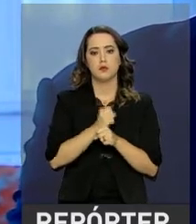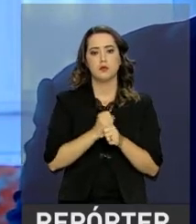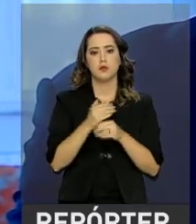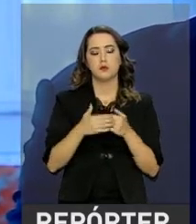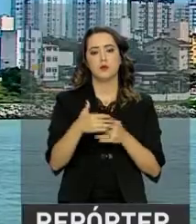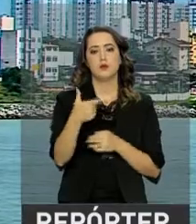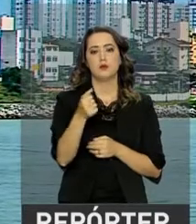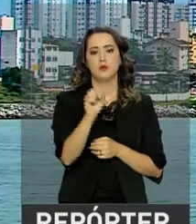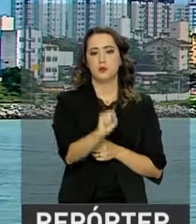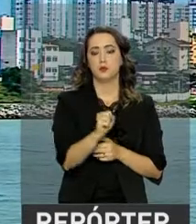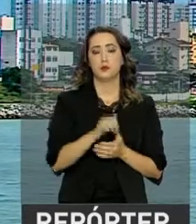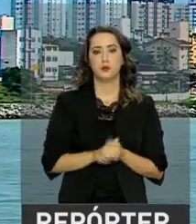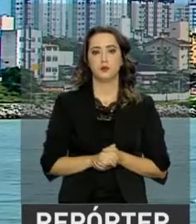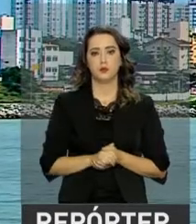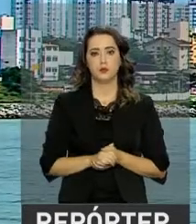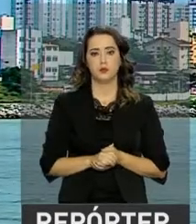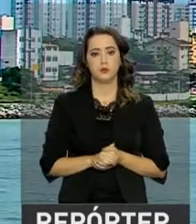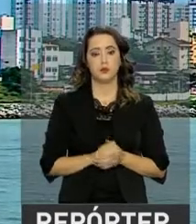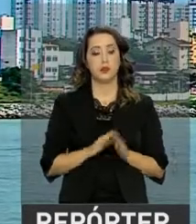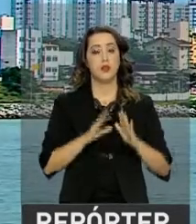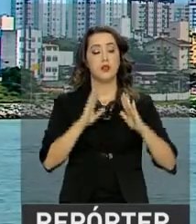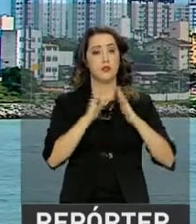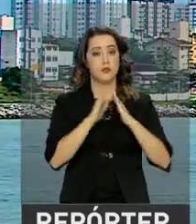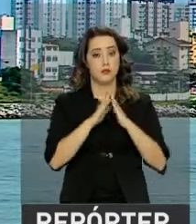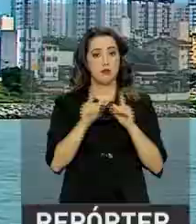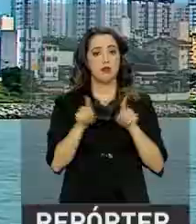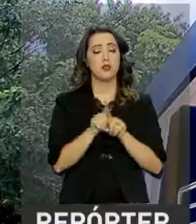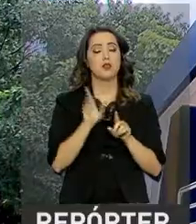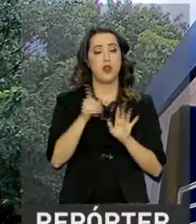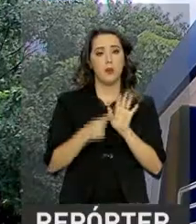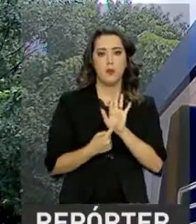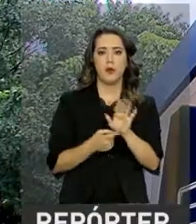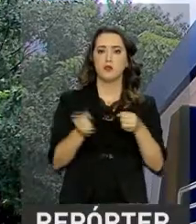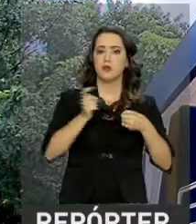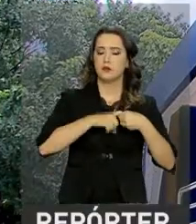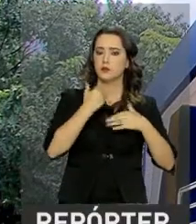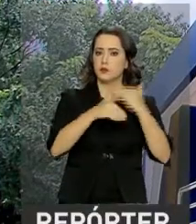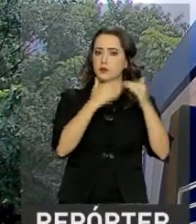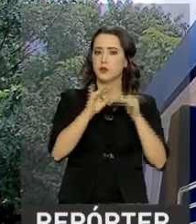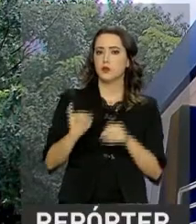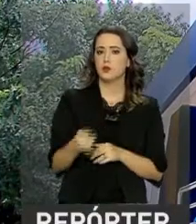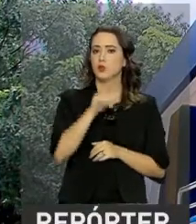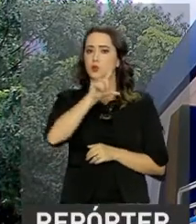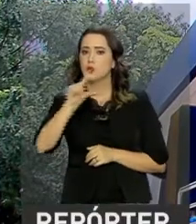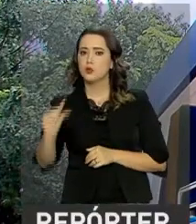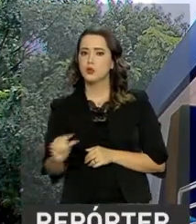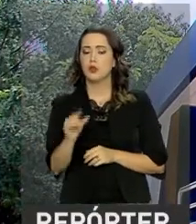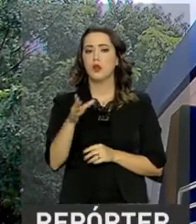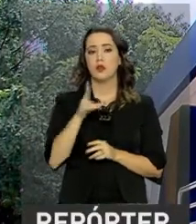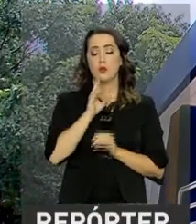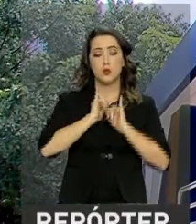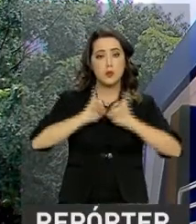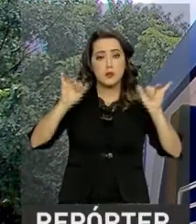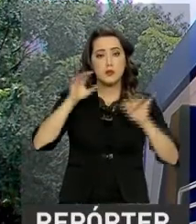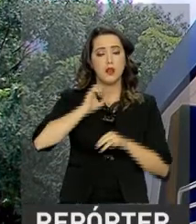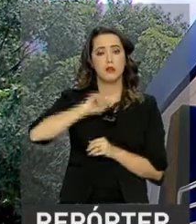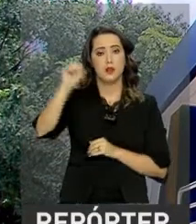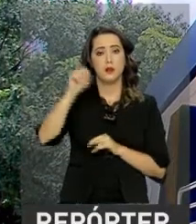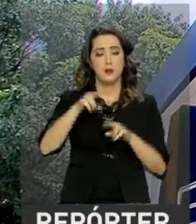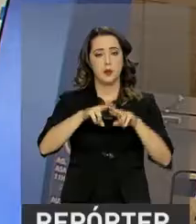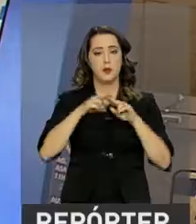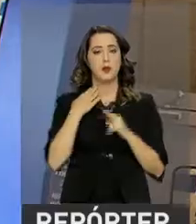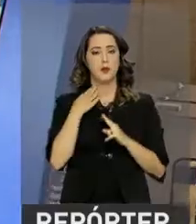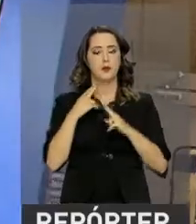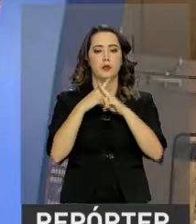2008 o mercado imobiliário já mostra reação com a nova queda de juros anunciada em abril pela caixa econômica federal